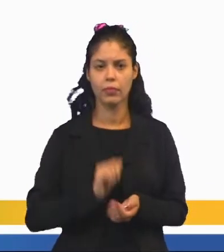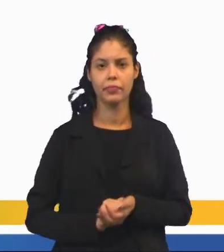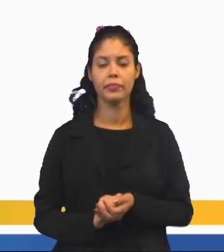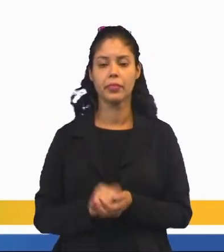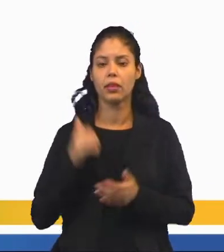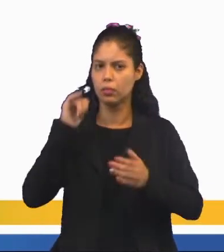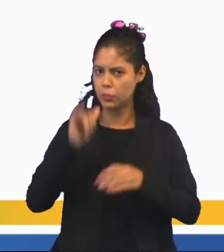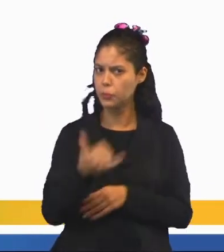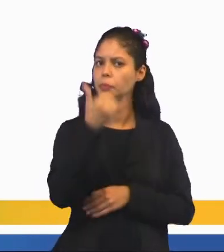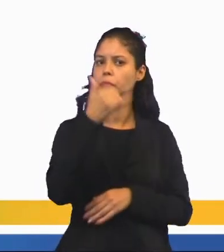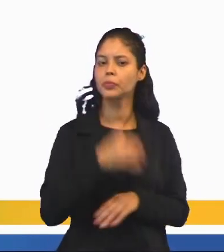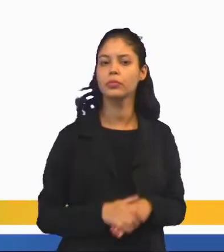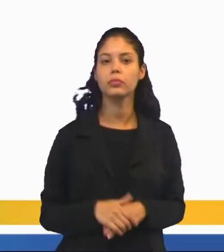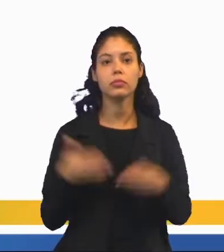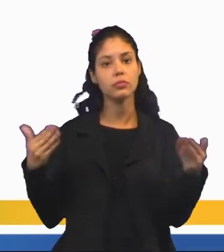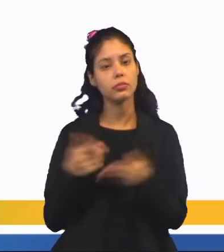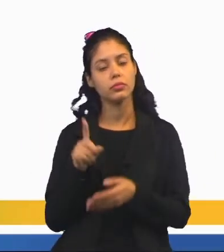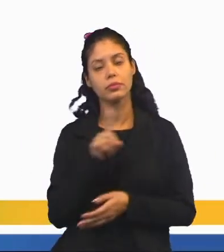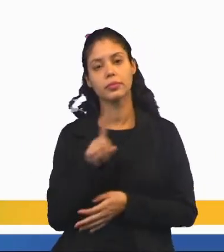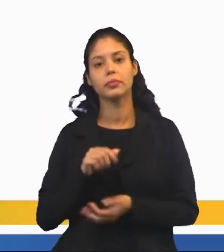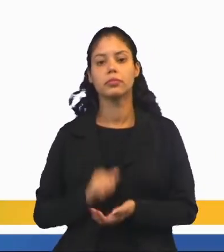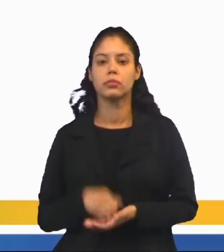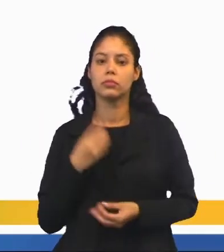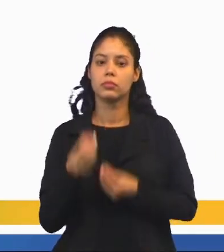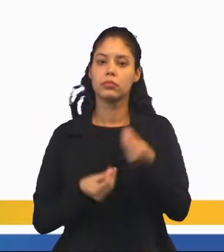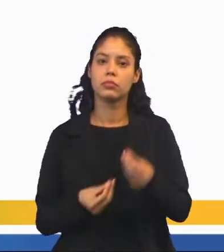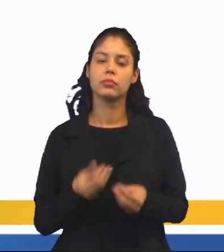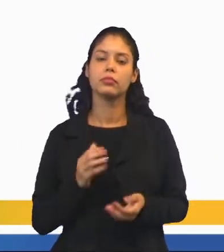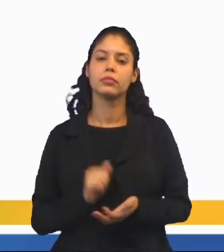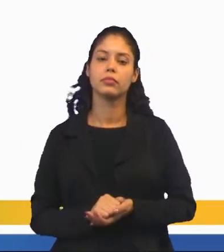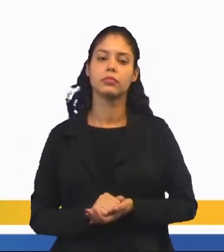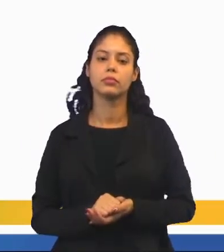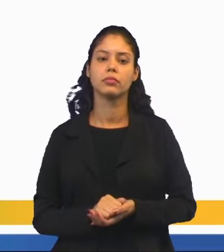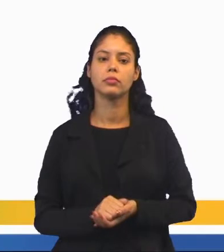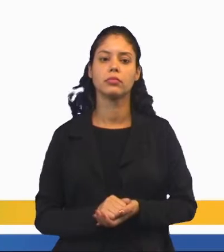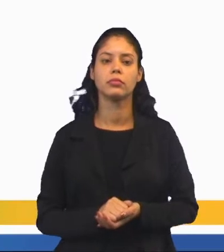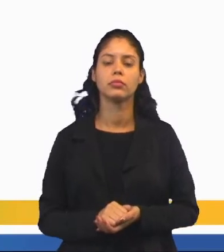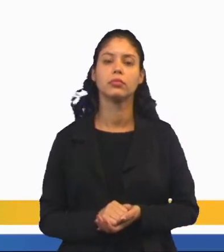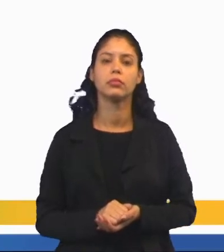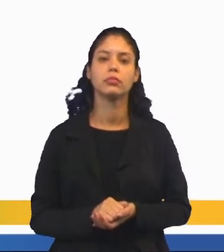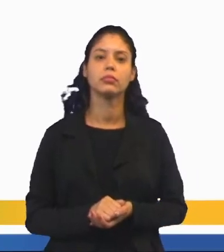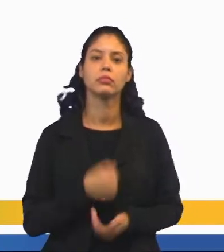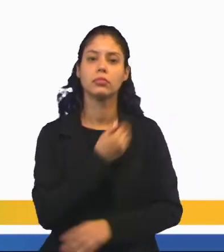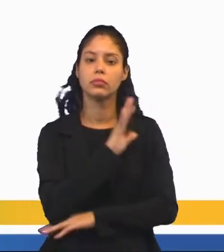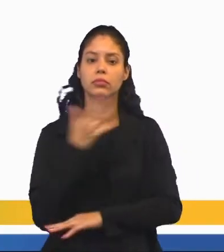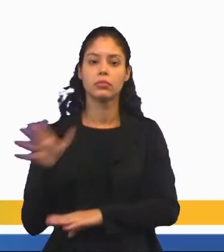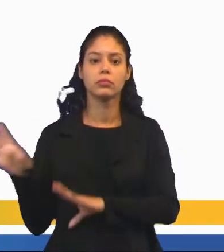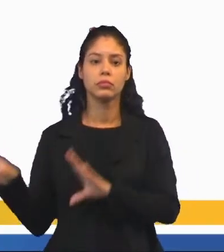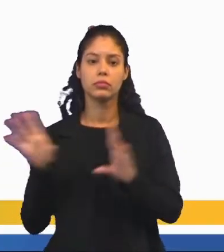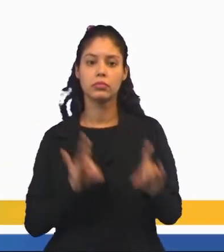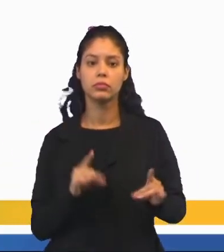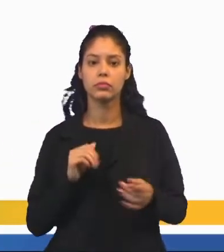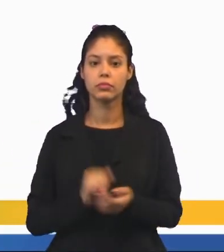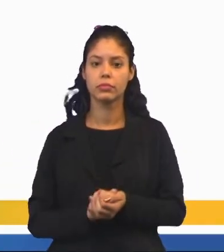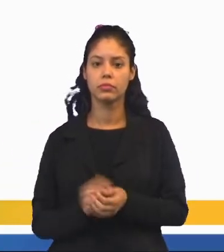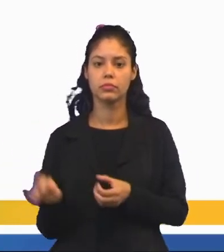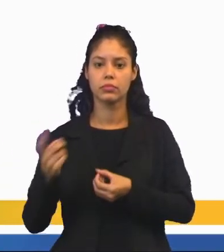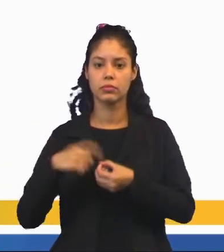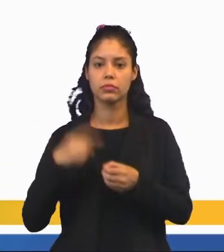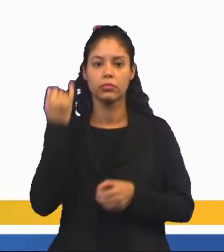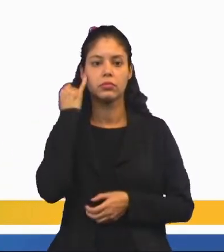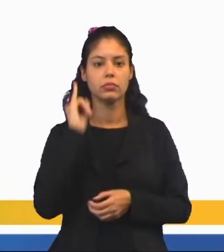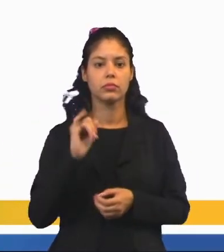né, reaproveitado. Hoje em dia não, como é na nossa época. Questões ambientais trouxeram de volta a idade